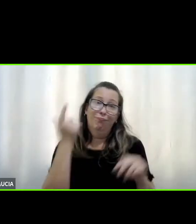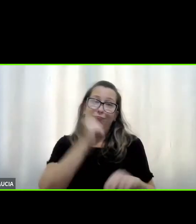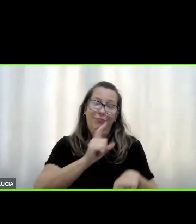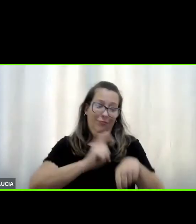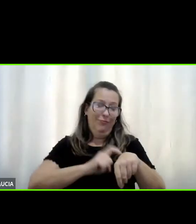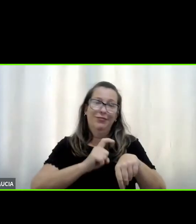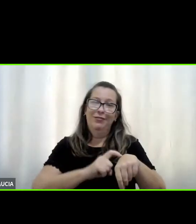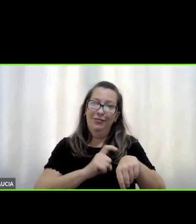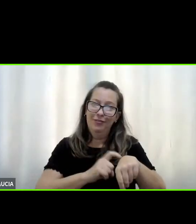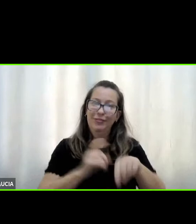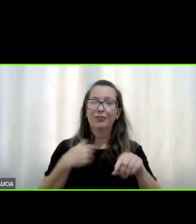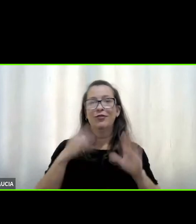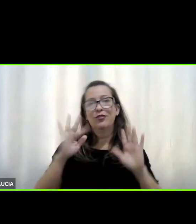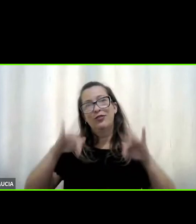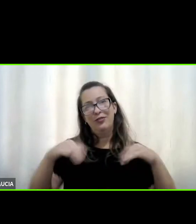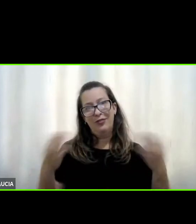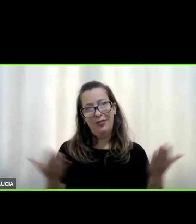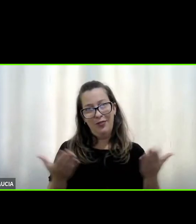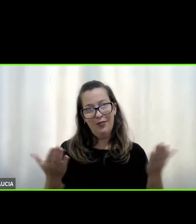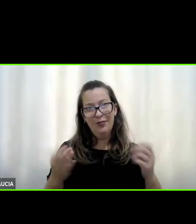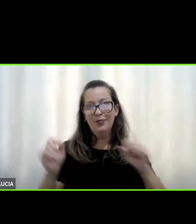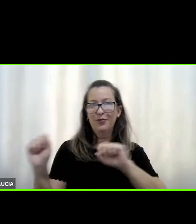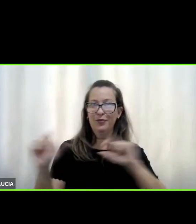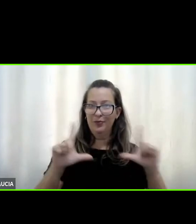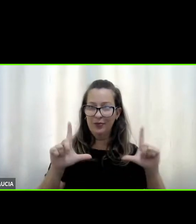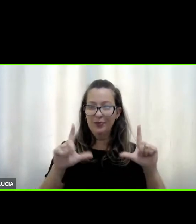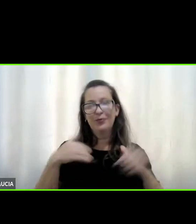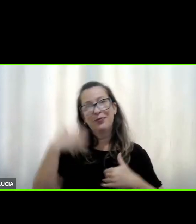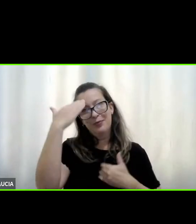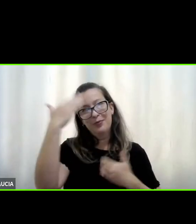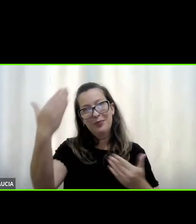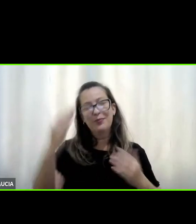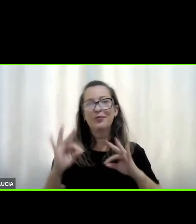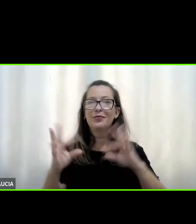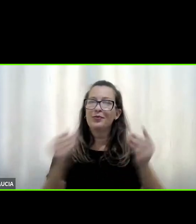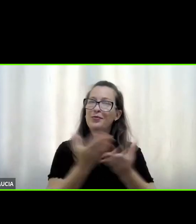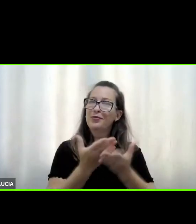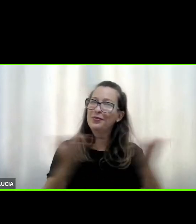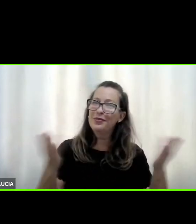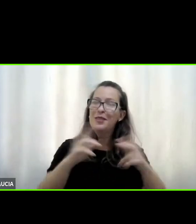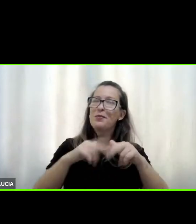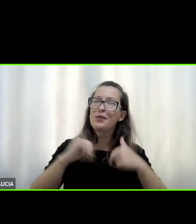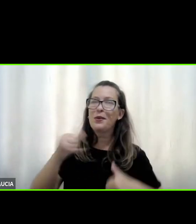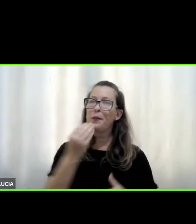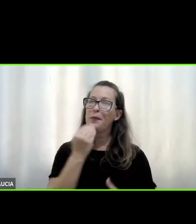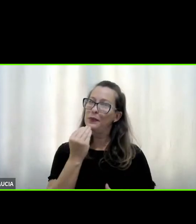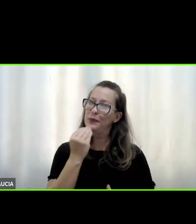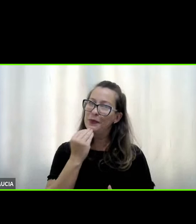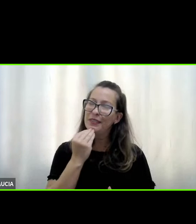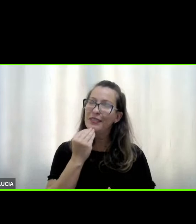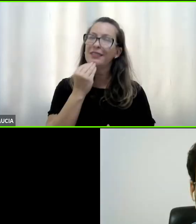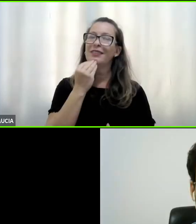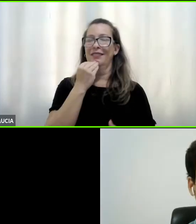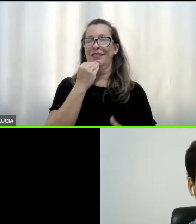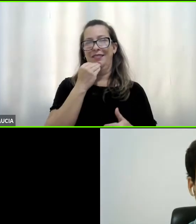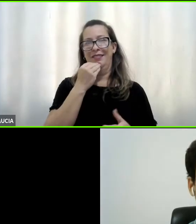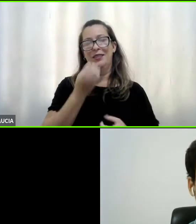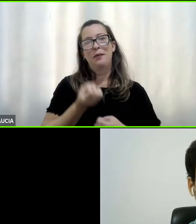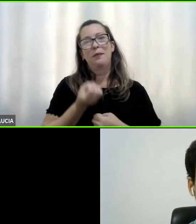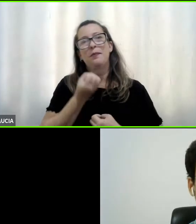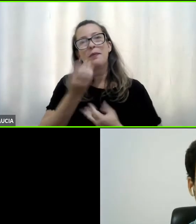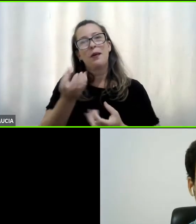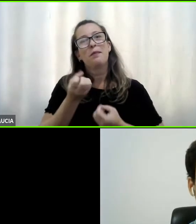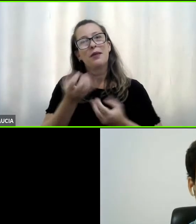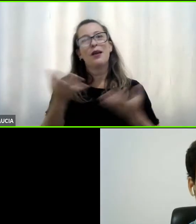partilha de tela e agradecer a vocês aí pela oportunidade de falar um pouco do Universciência.